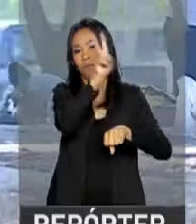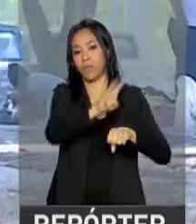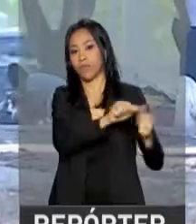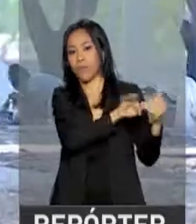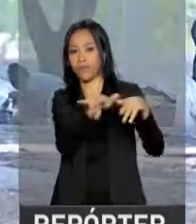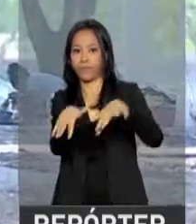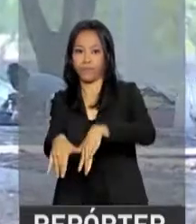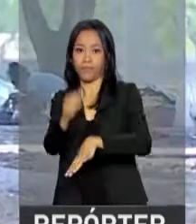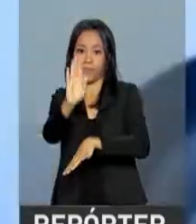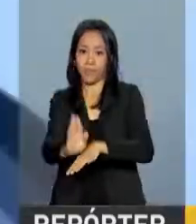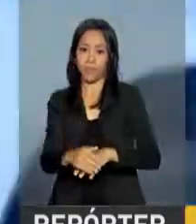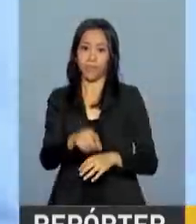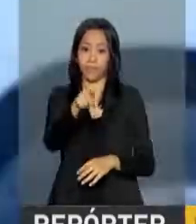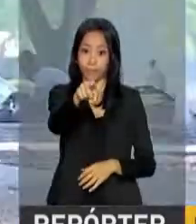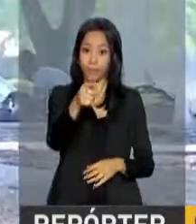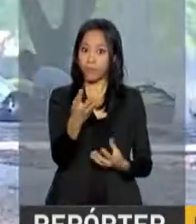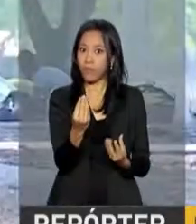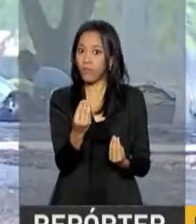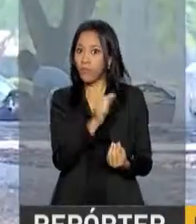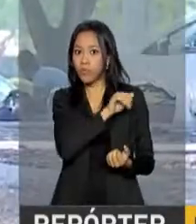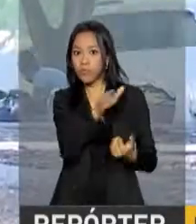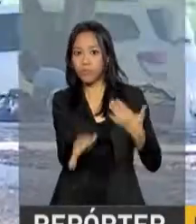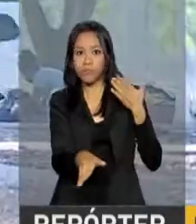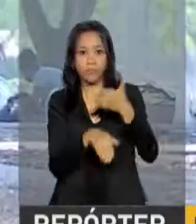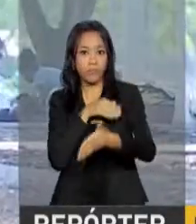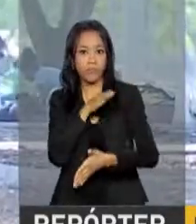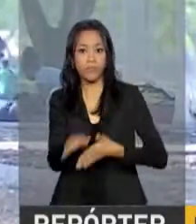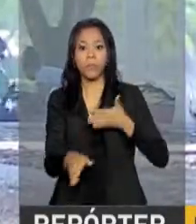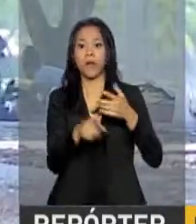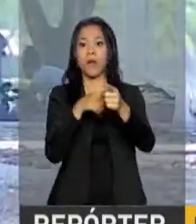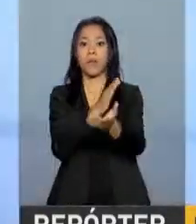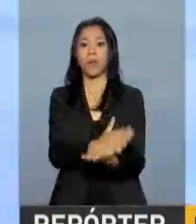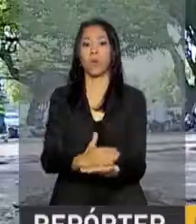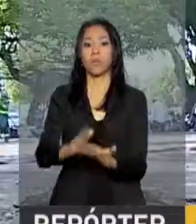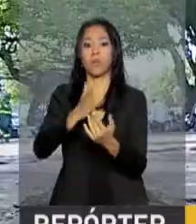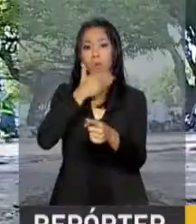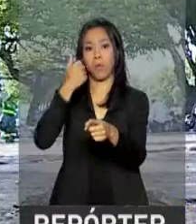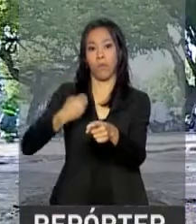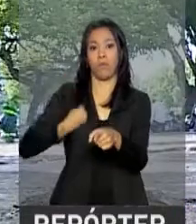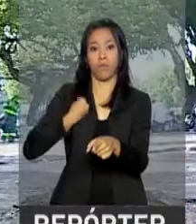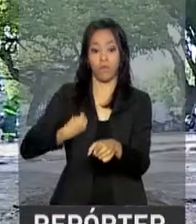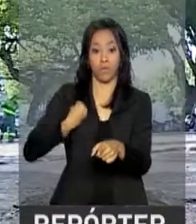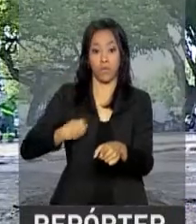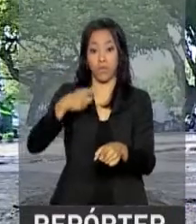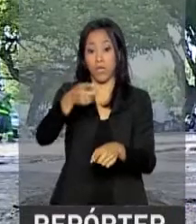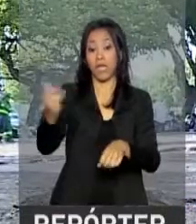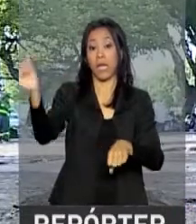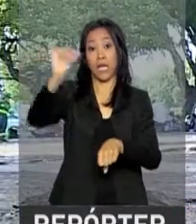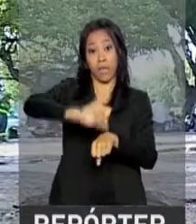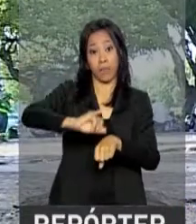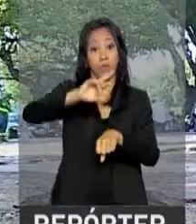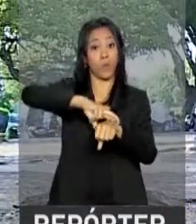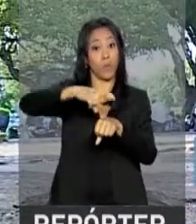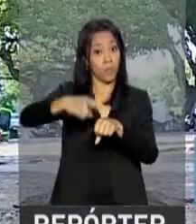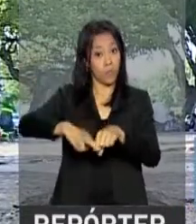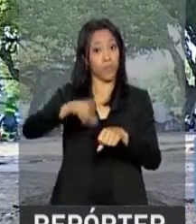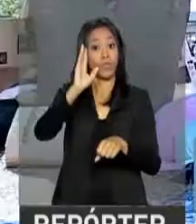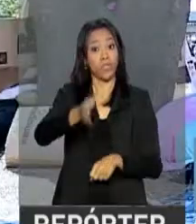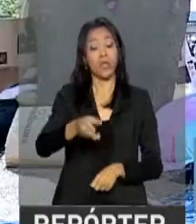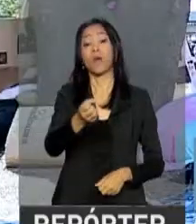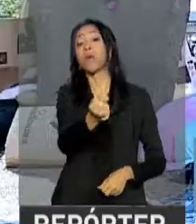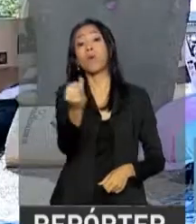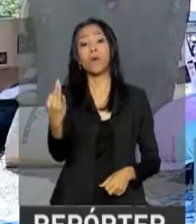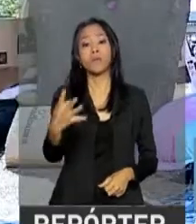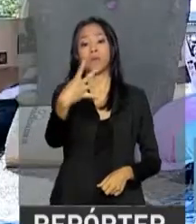eles chegam aos muitos para tentar uma vida melhor no brasil em boa vista capital de roraima já são cerca de